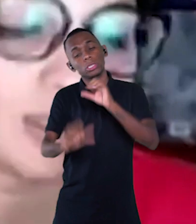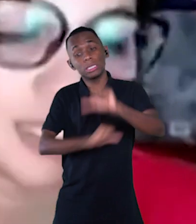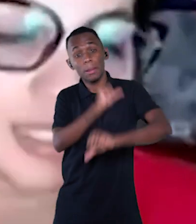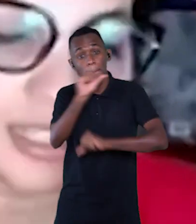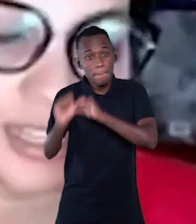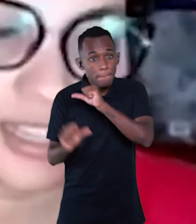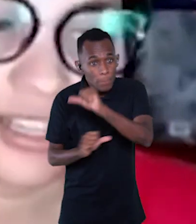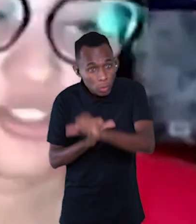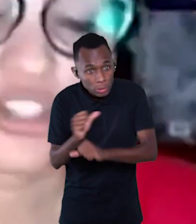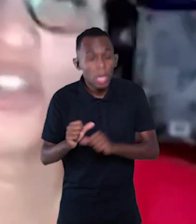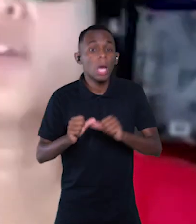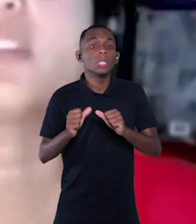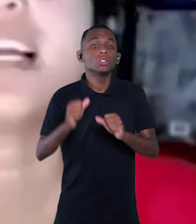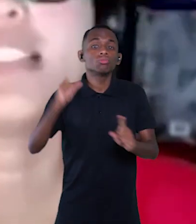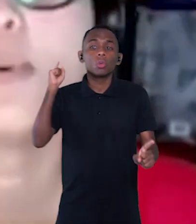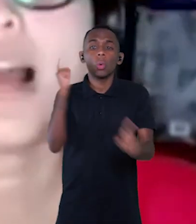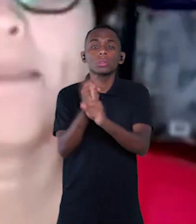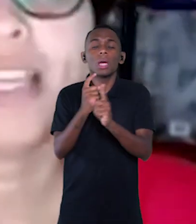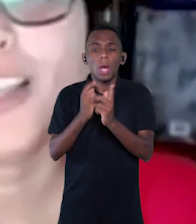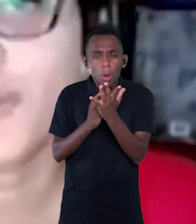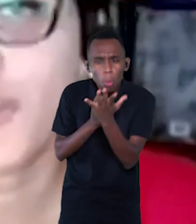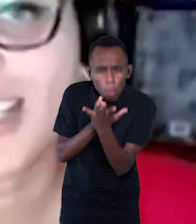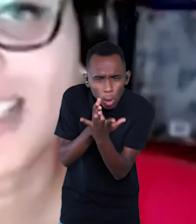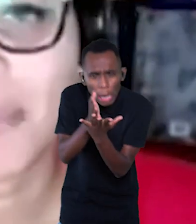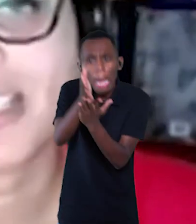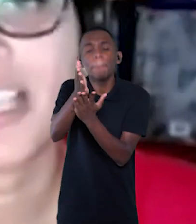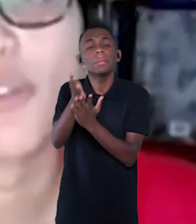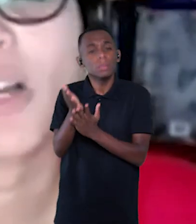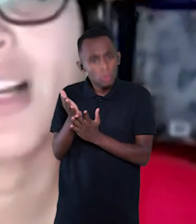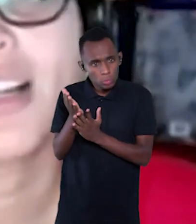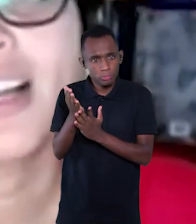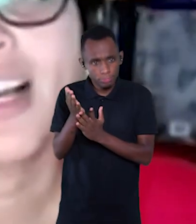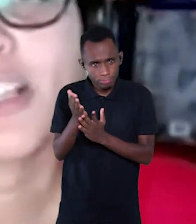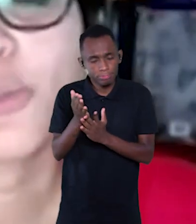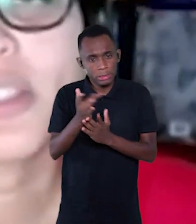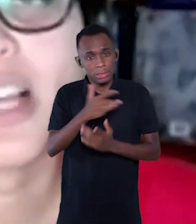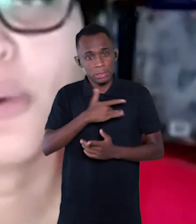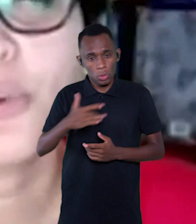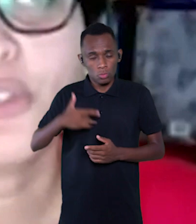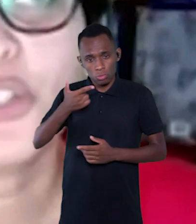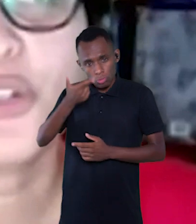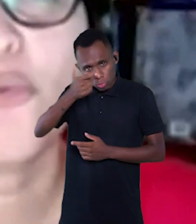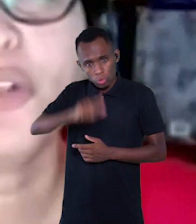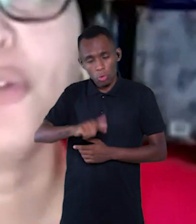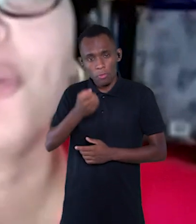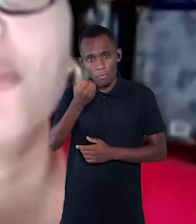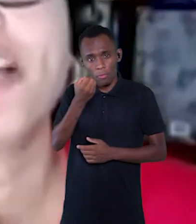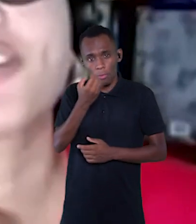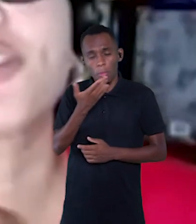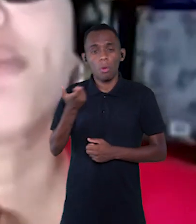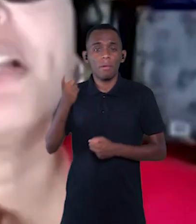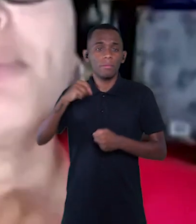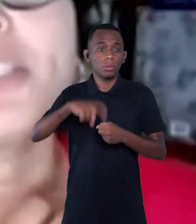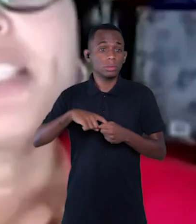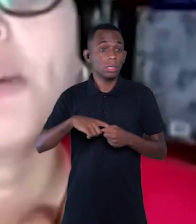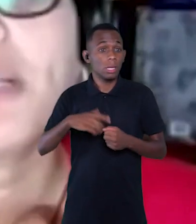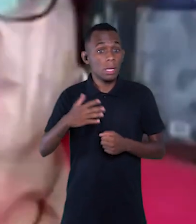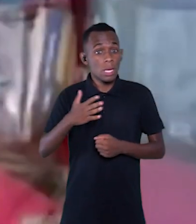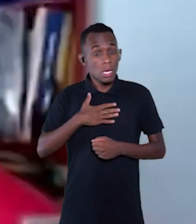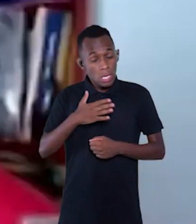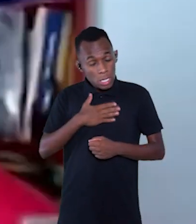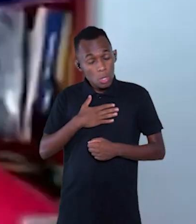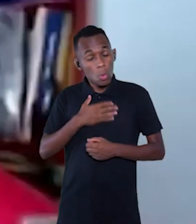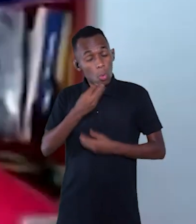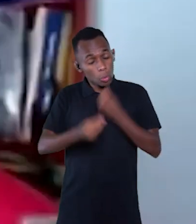aquela travessia, de encontrar seu caminho, de restabelecer a sua saúde, de como eu, como médica de família, pude ser